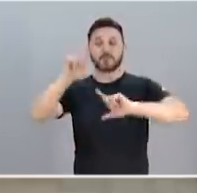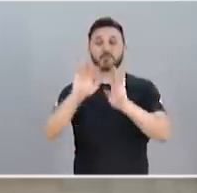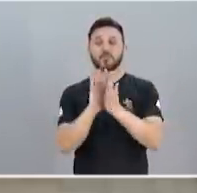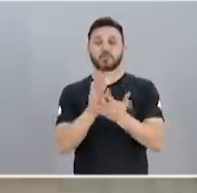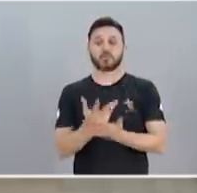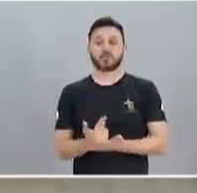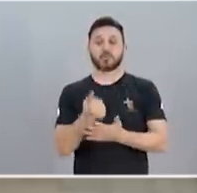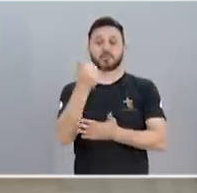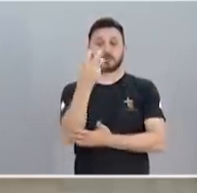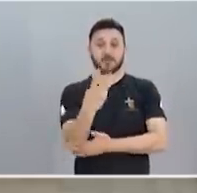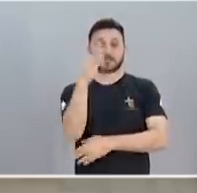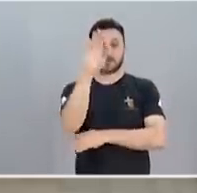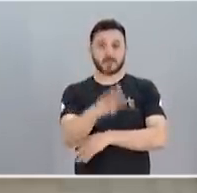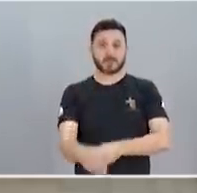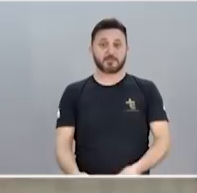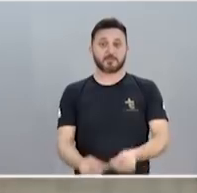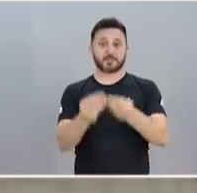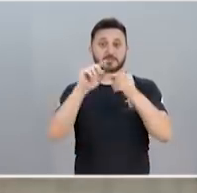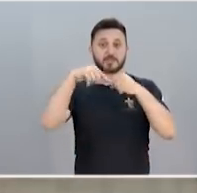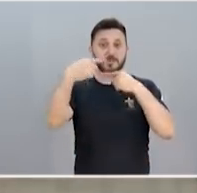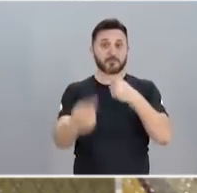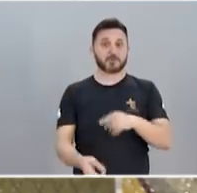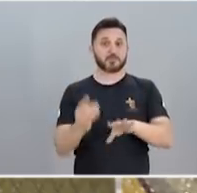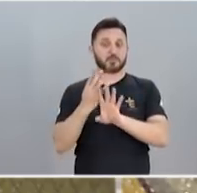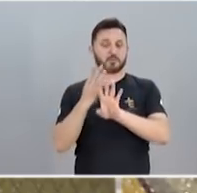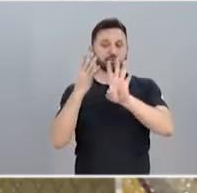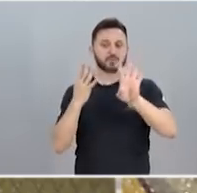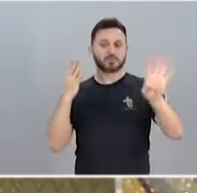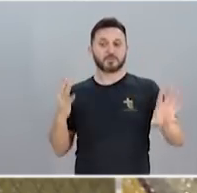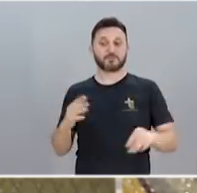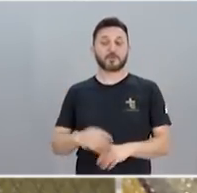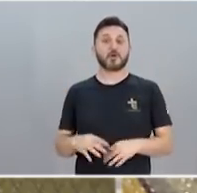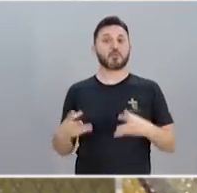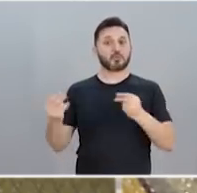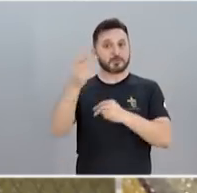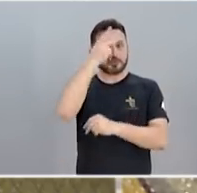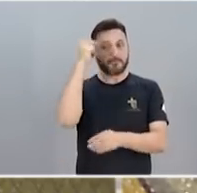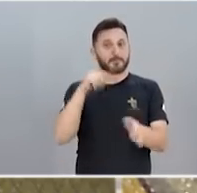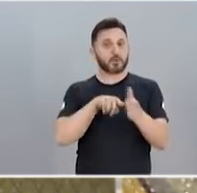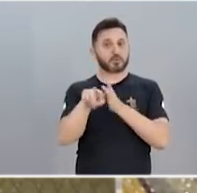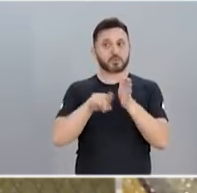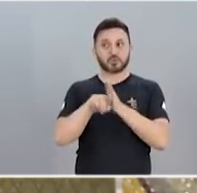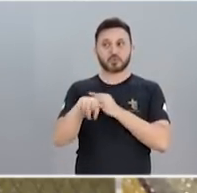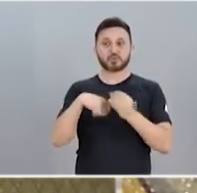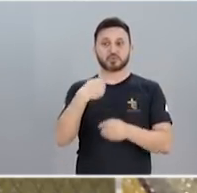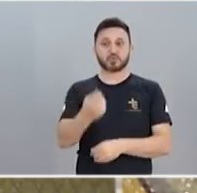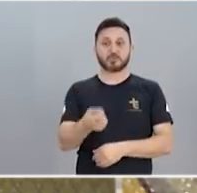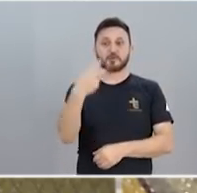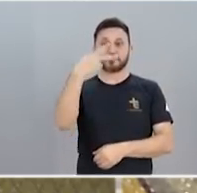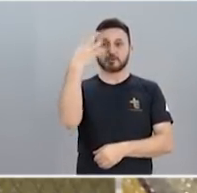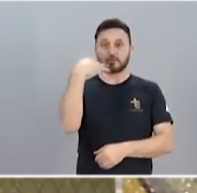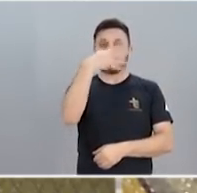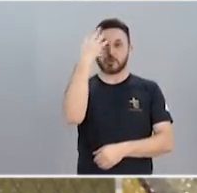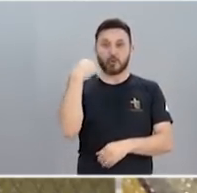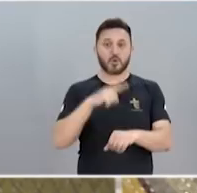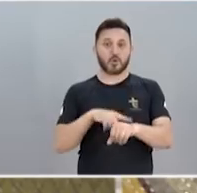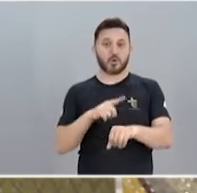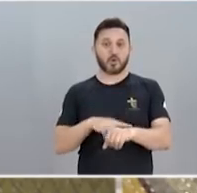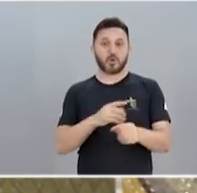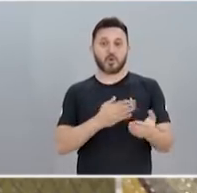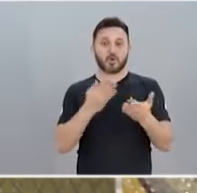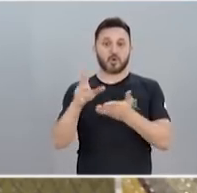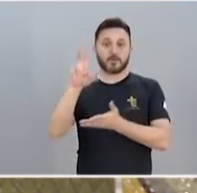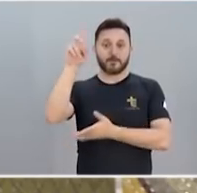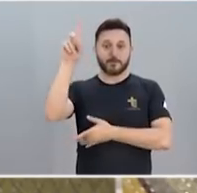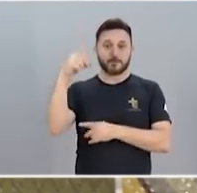às 15h a missa e depois a procissão. Quero lembrar a todos, muita gente perguntando sobre as 24 horas na presença do Senhor, em virtude de